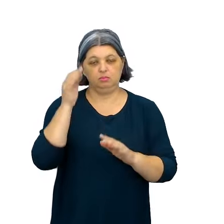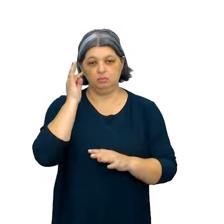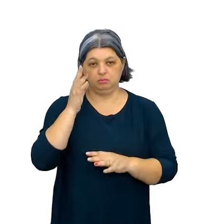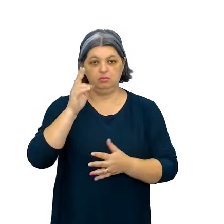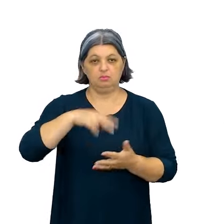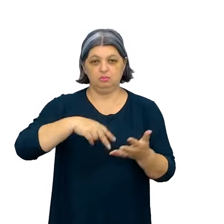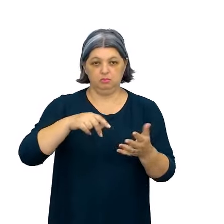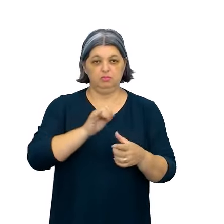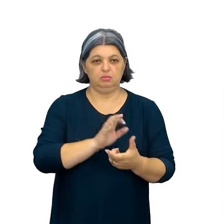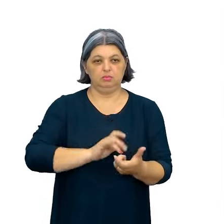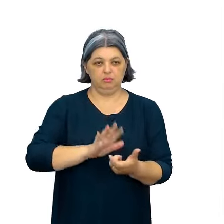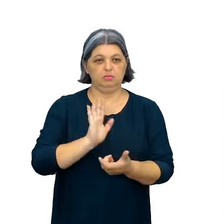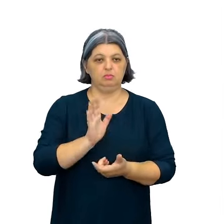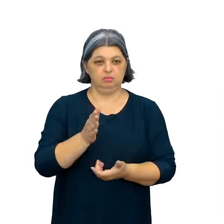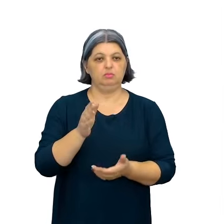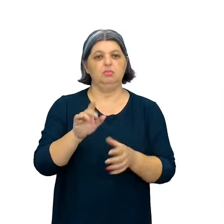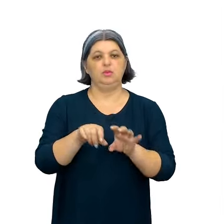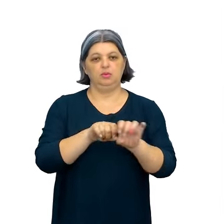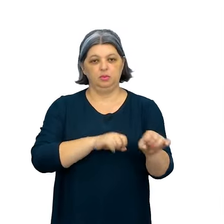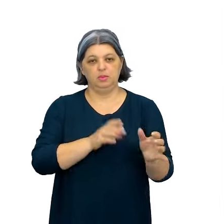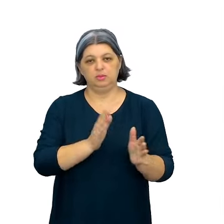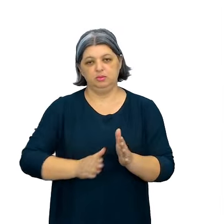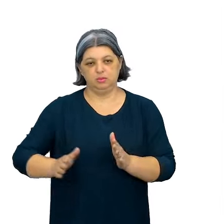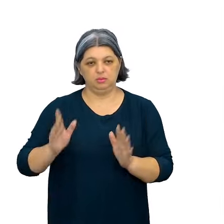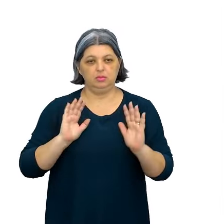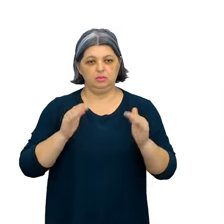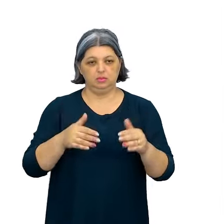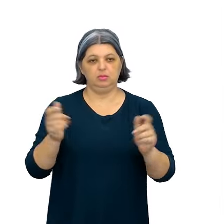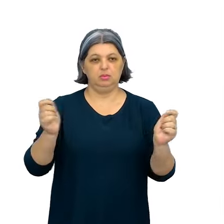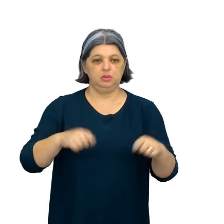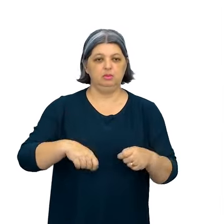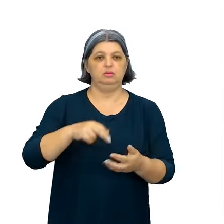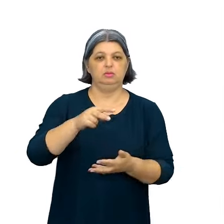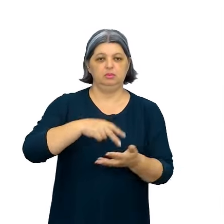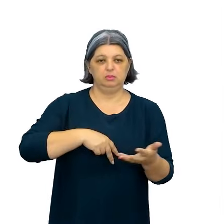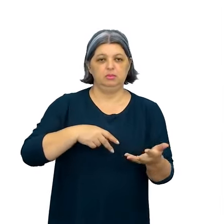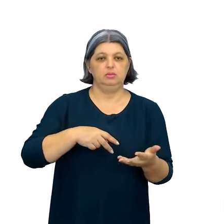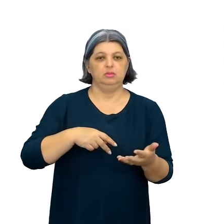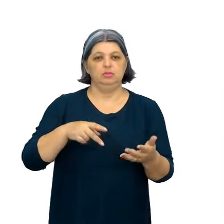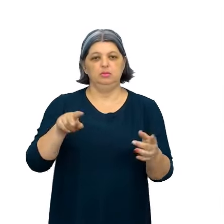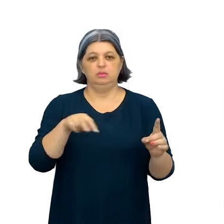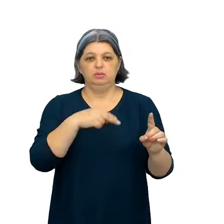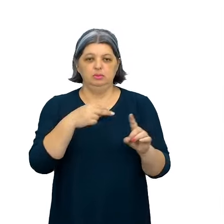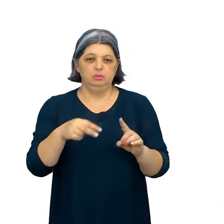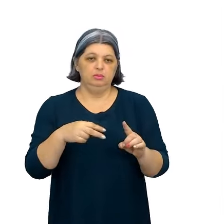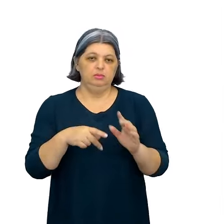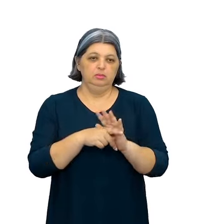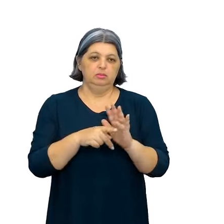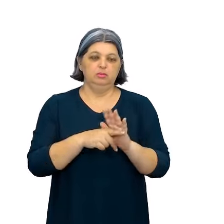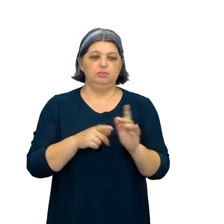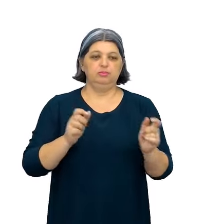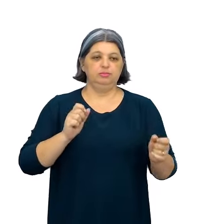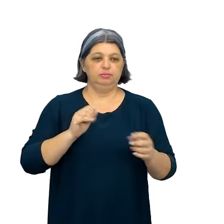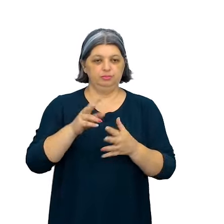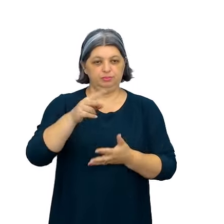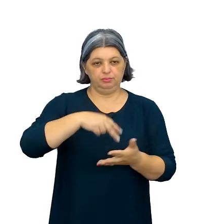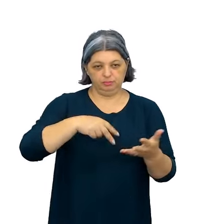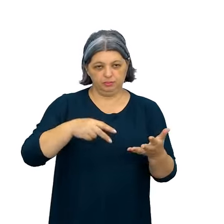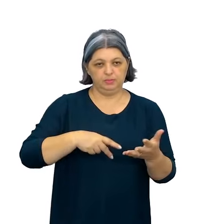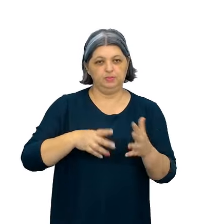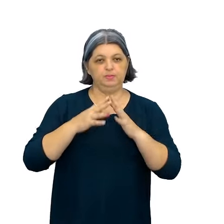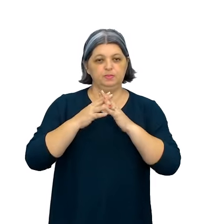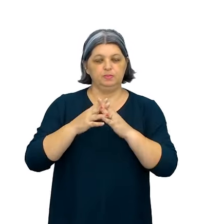já apresentados na formação de etapa, com foco nas capacidades leitora, sob a ótica dos níveis de proficiência